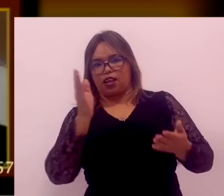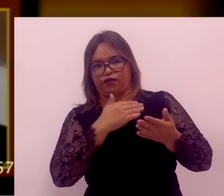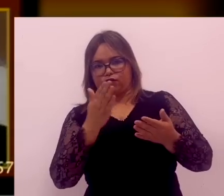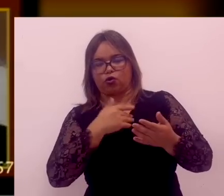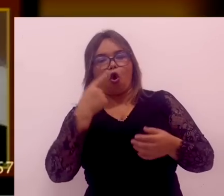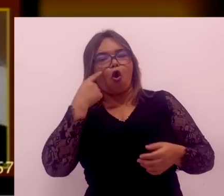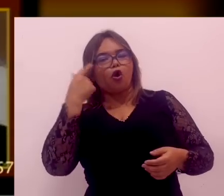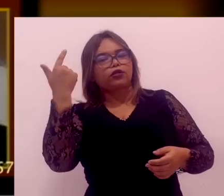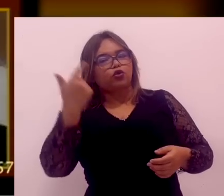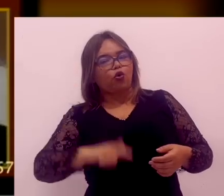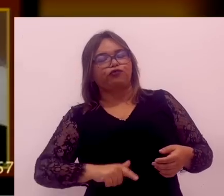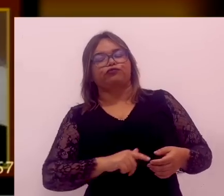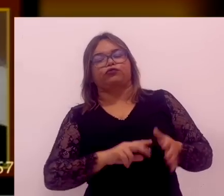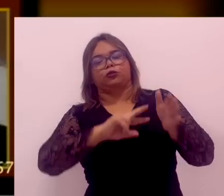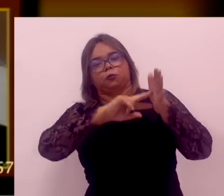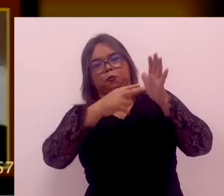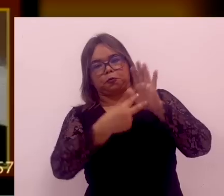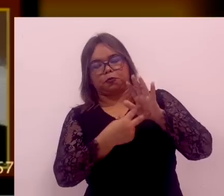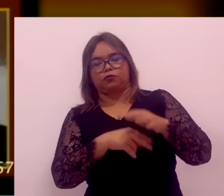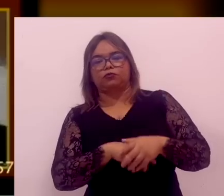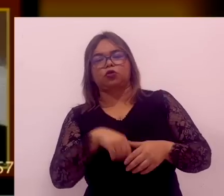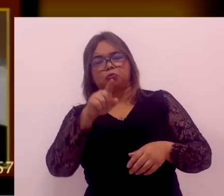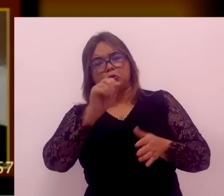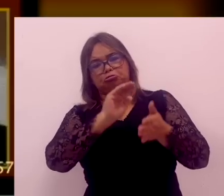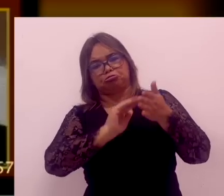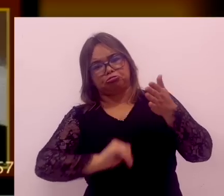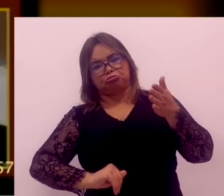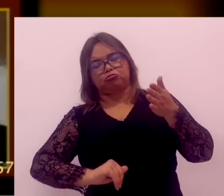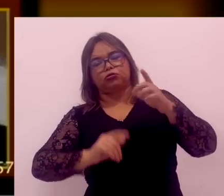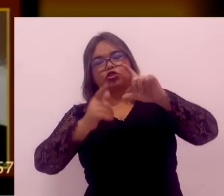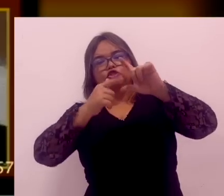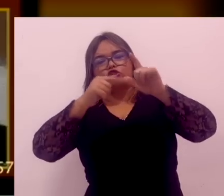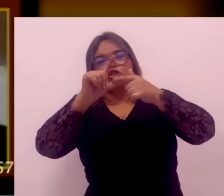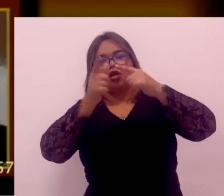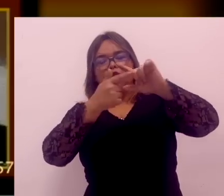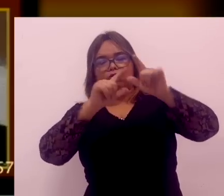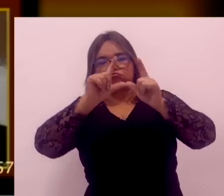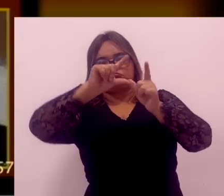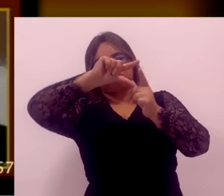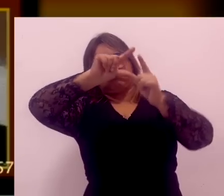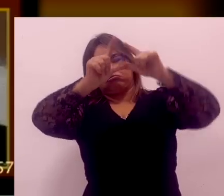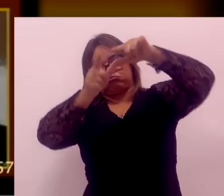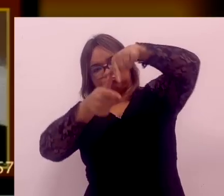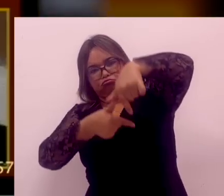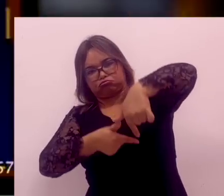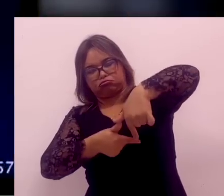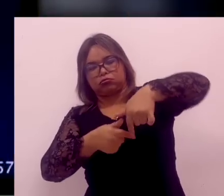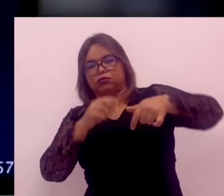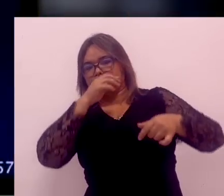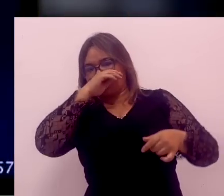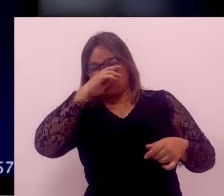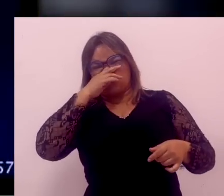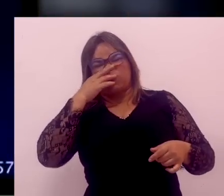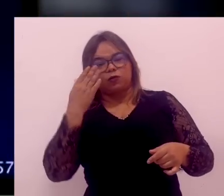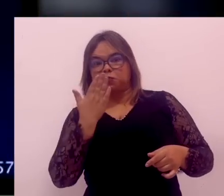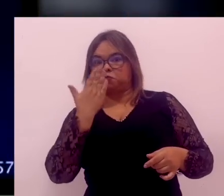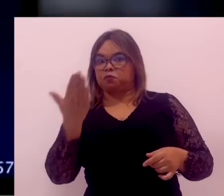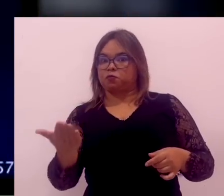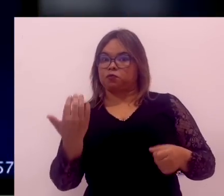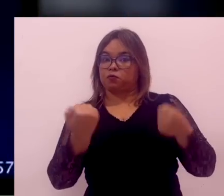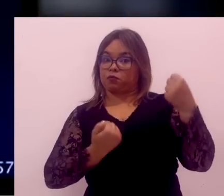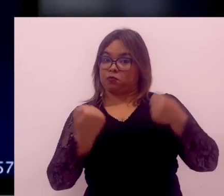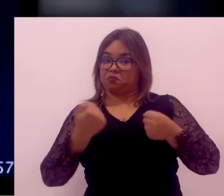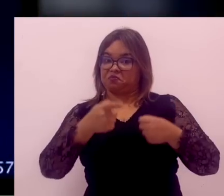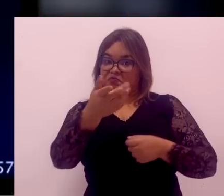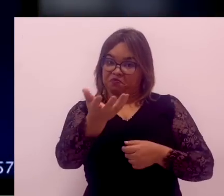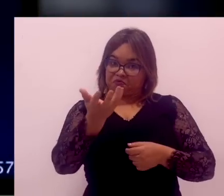Você pode girá-lo e colocá-lo na frente do carro, se você quiser. Um triângulo com uma ponta